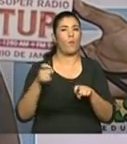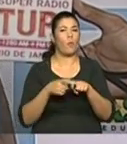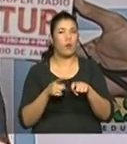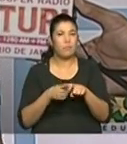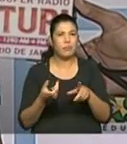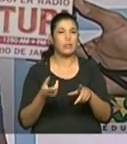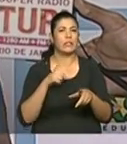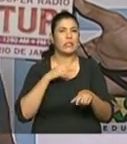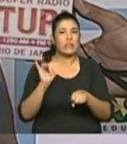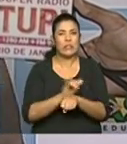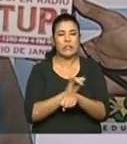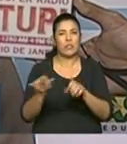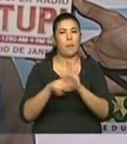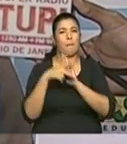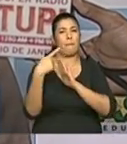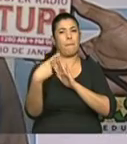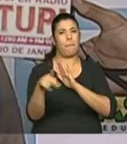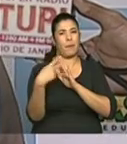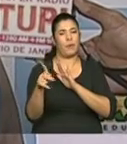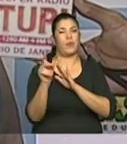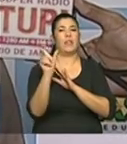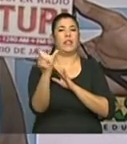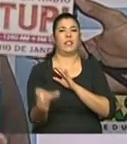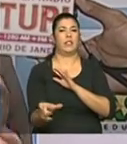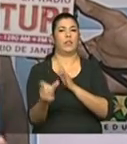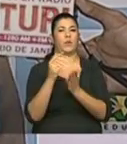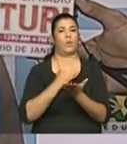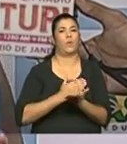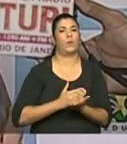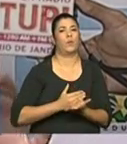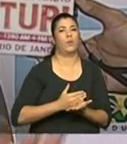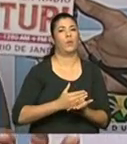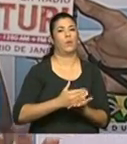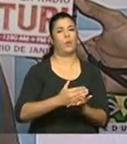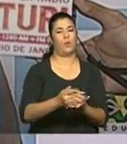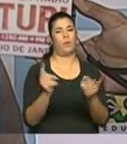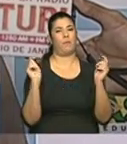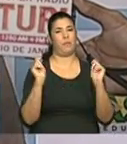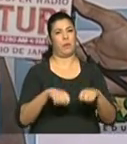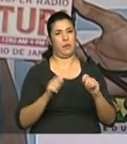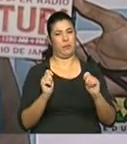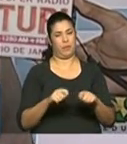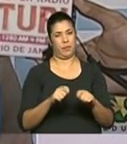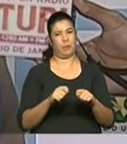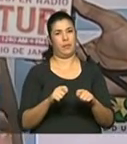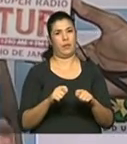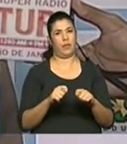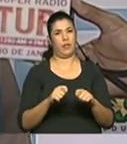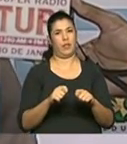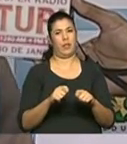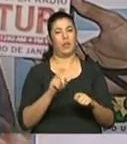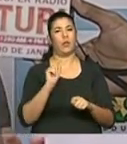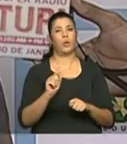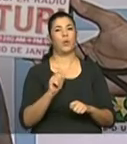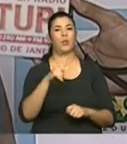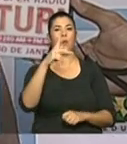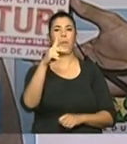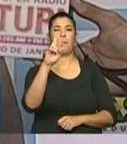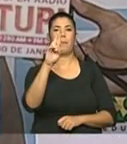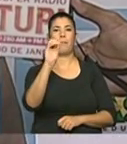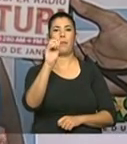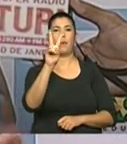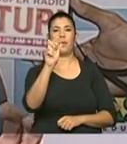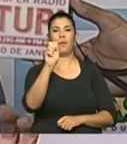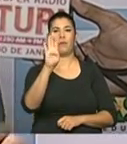uma estratégia que vai desde a introdução no módulo de capacitação do PROVAB, do Programa Mais